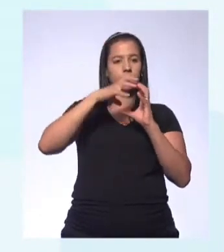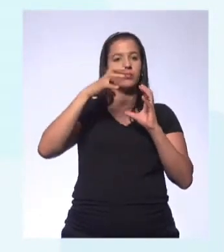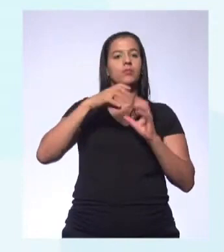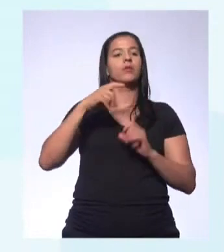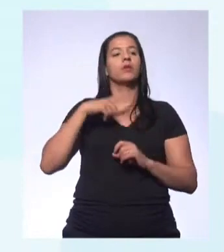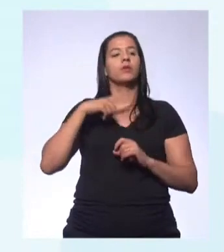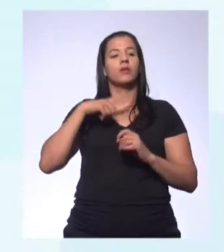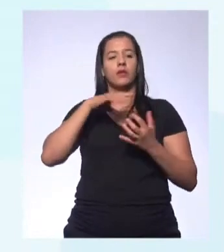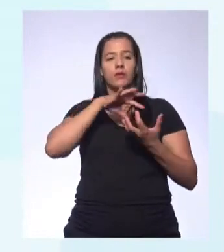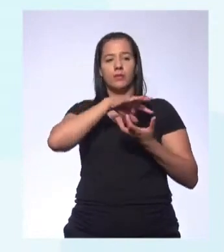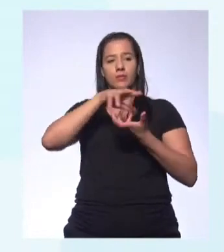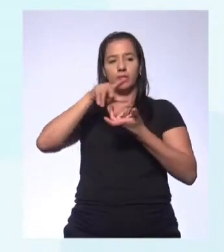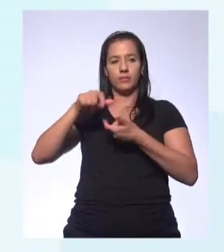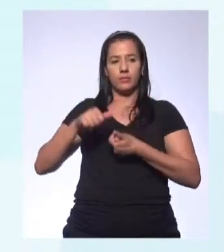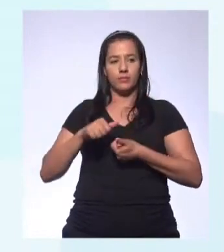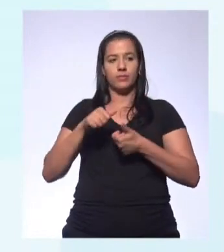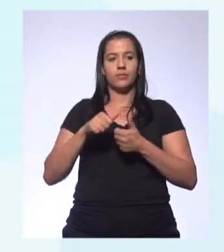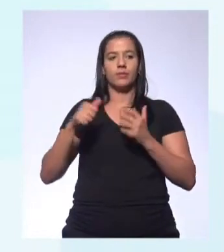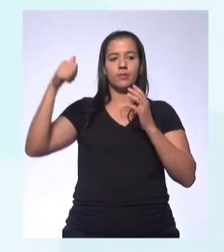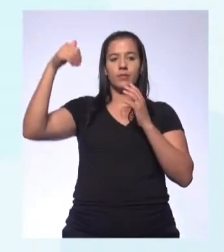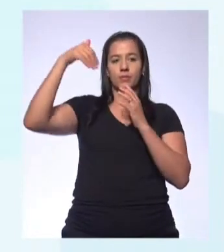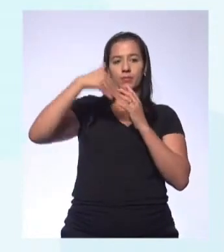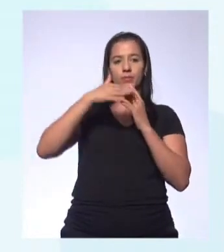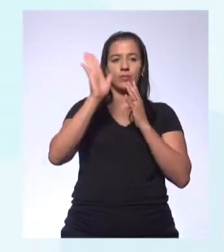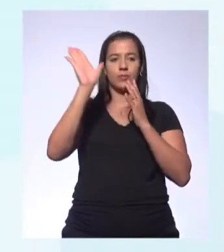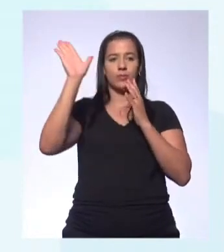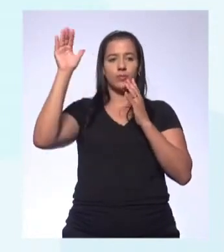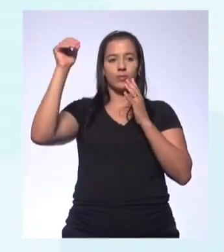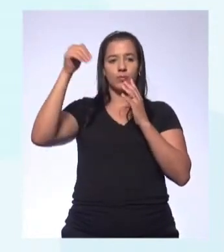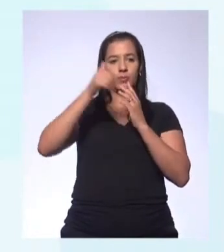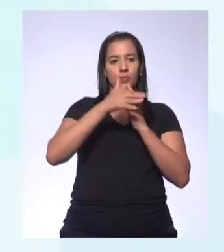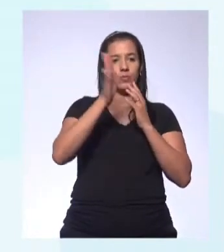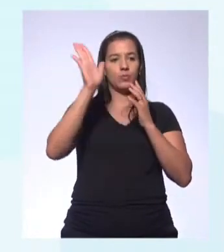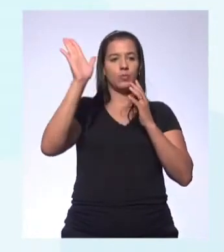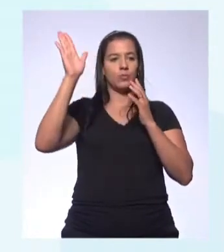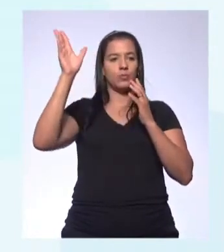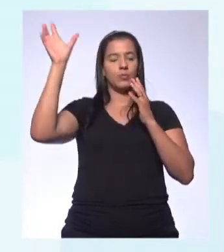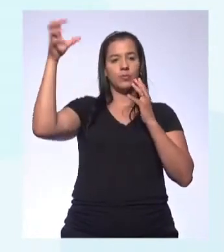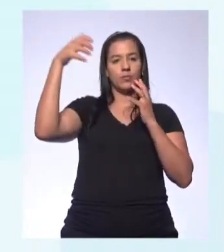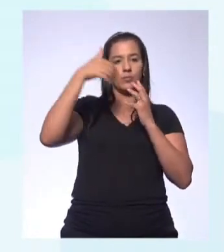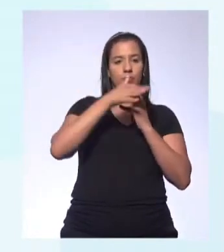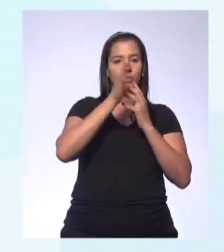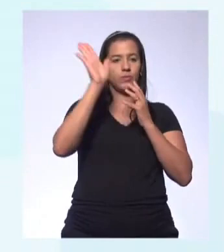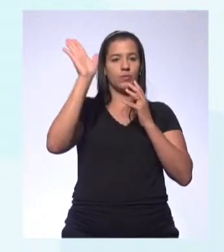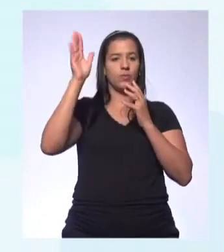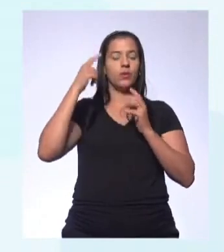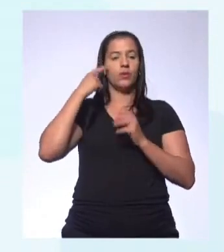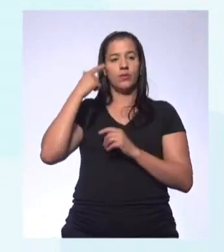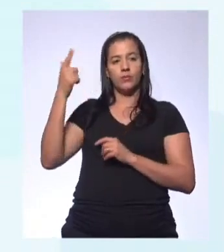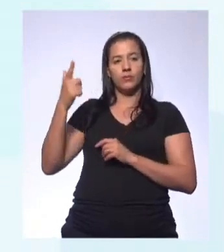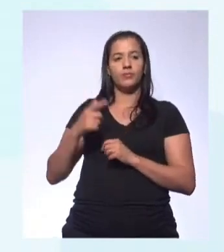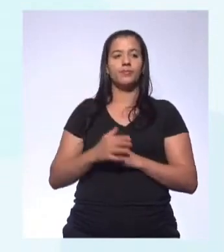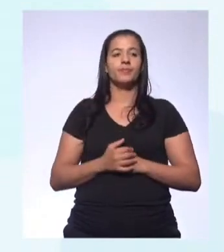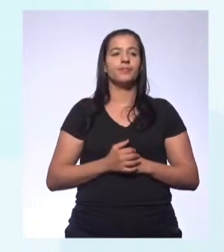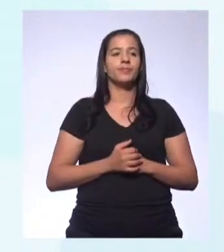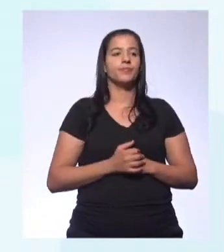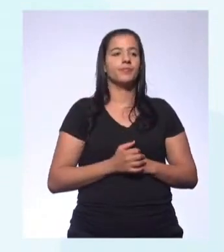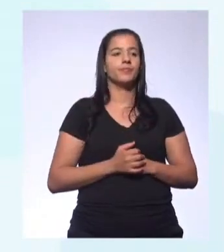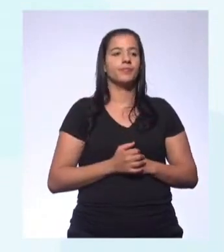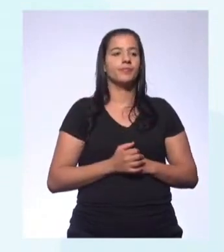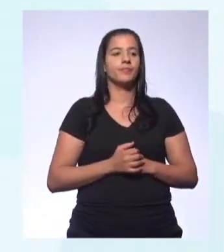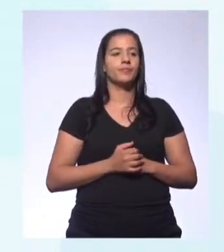planeta, que ele está agindo. E aqui, né, os raios infravermelhos, eles sendo